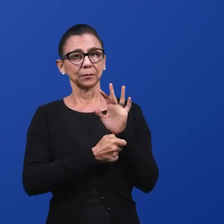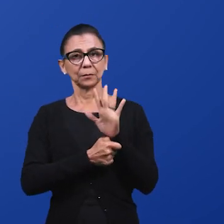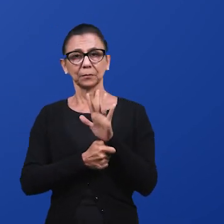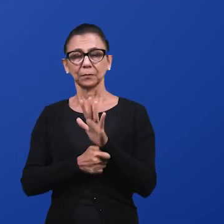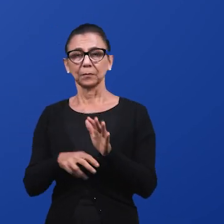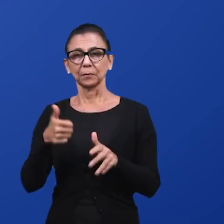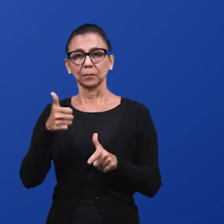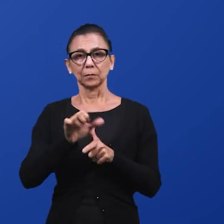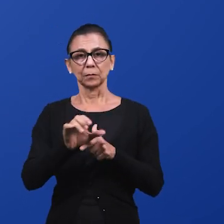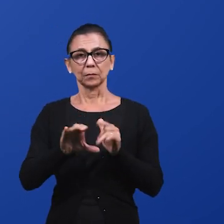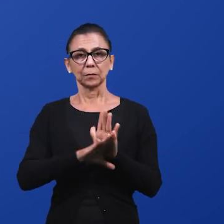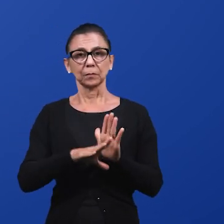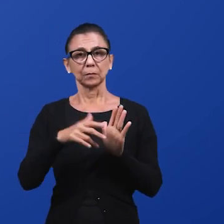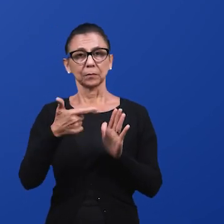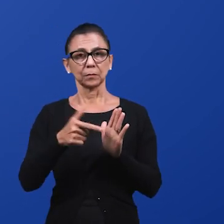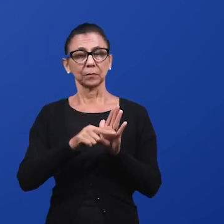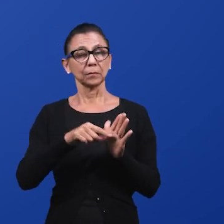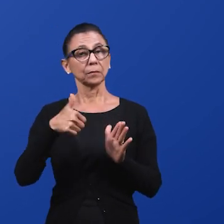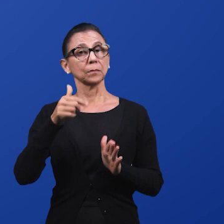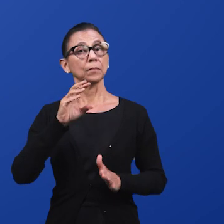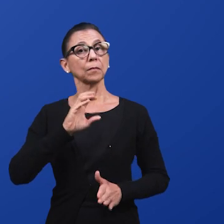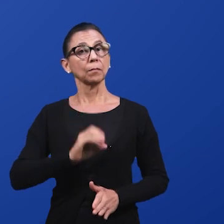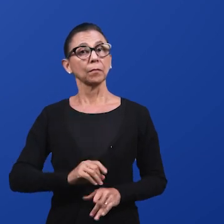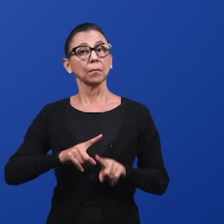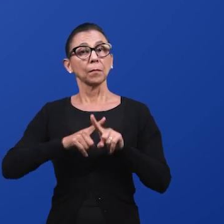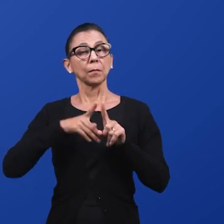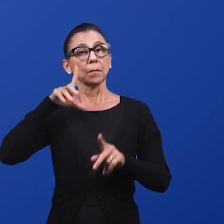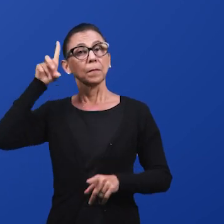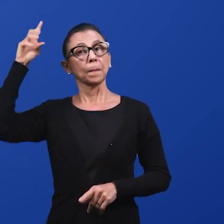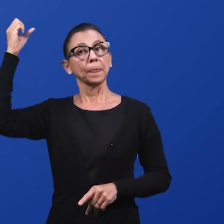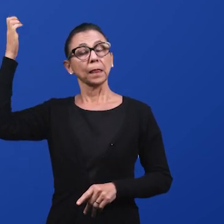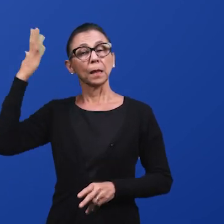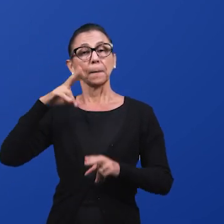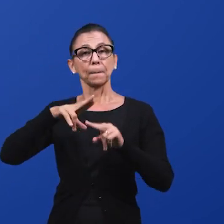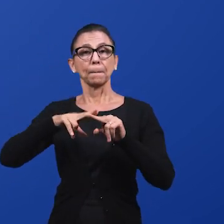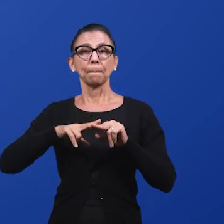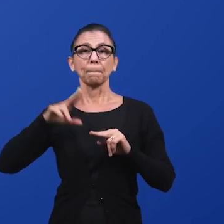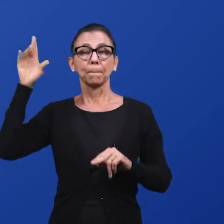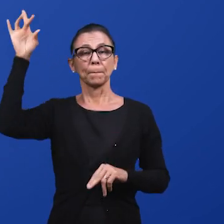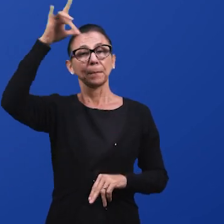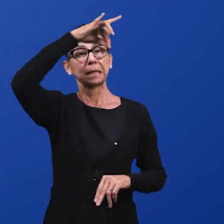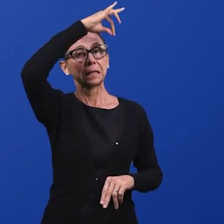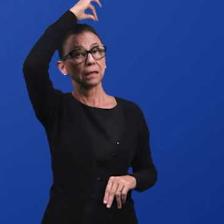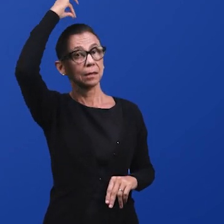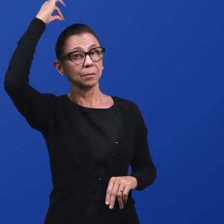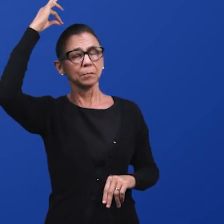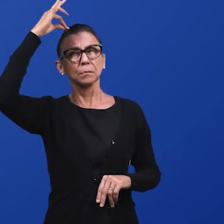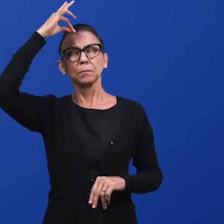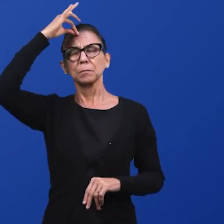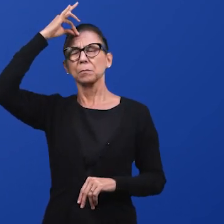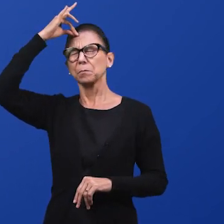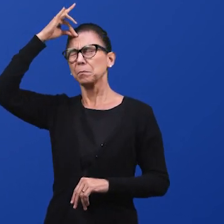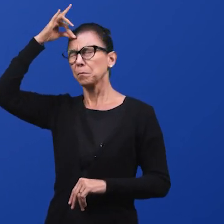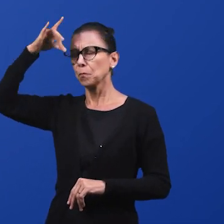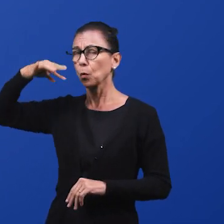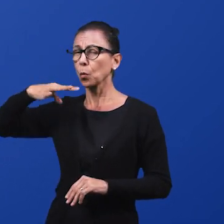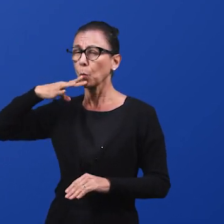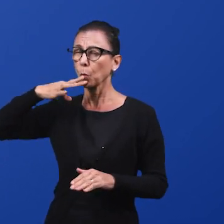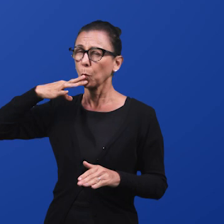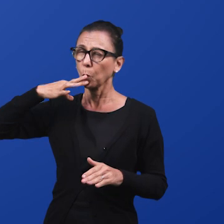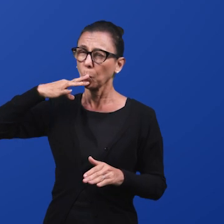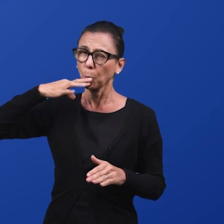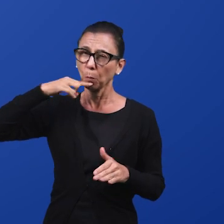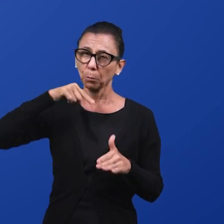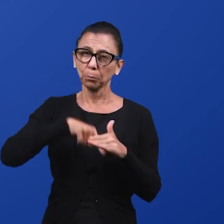em 1 Coríntios, capítulo 2, verso 10. Mas Deus nos revelou pelo seu Espírito, porque o Espírito